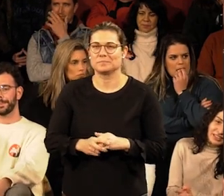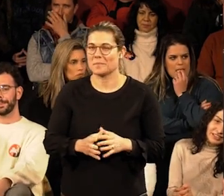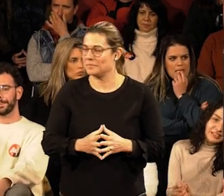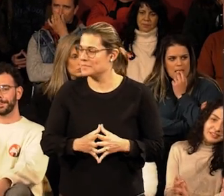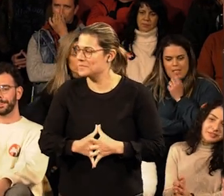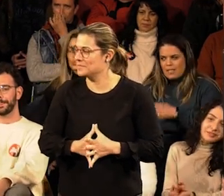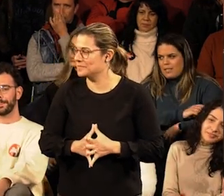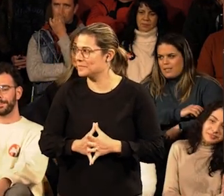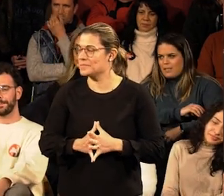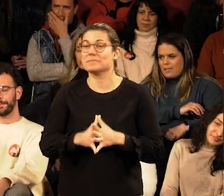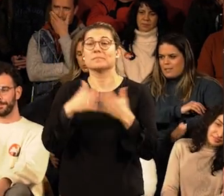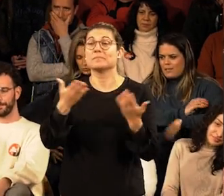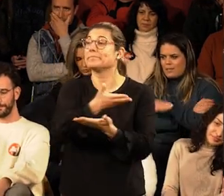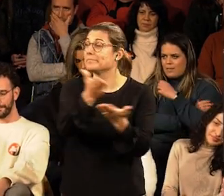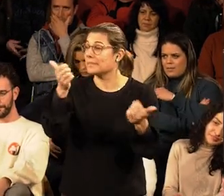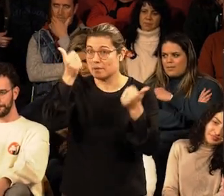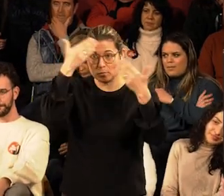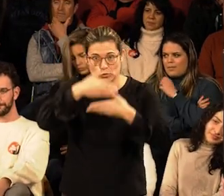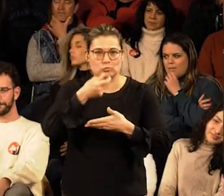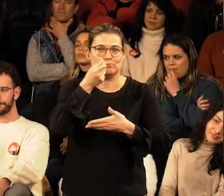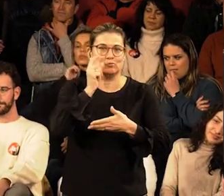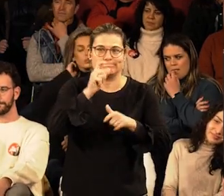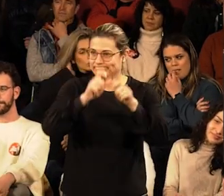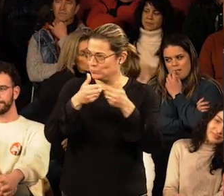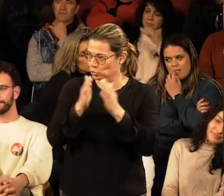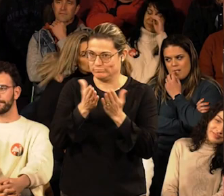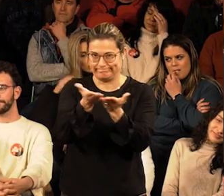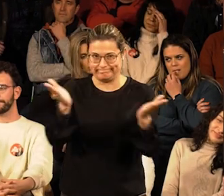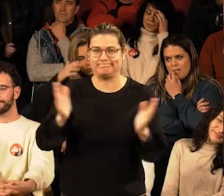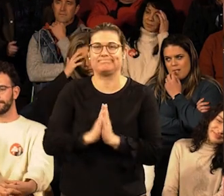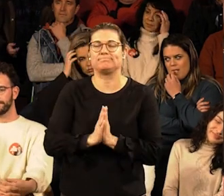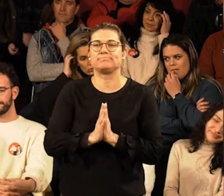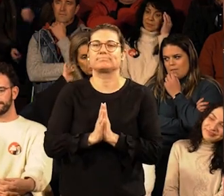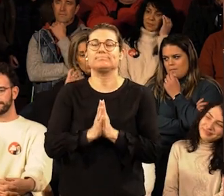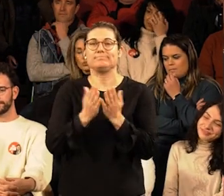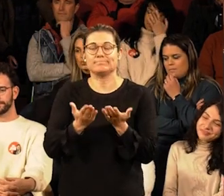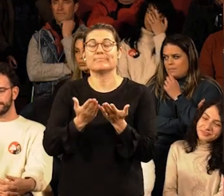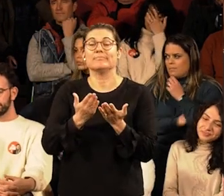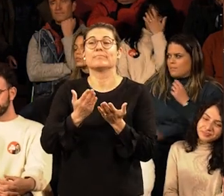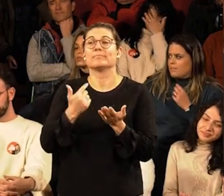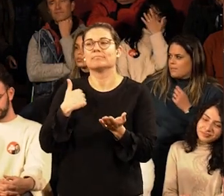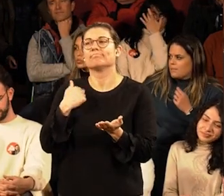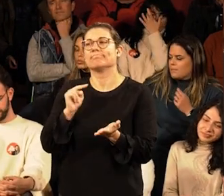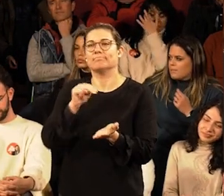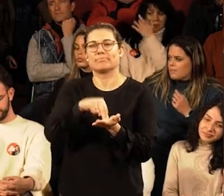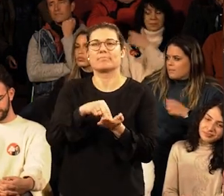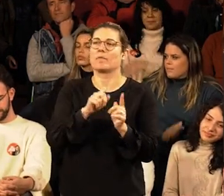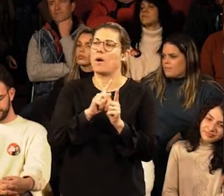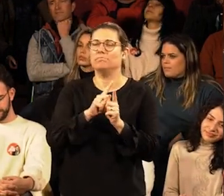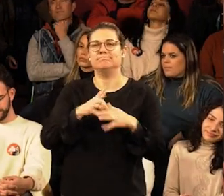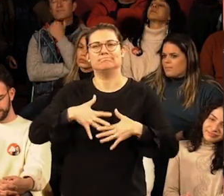caixinha então muito boa noite a todas e a todos é sempre com